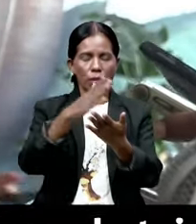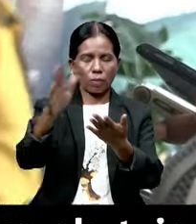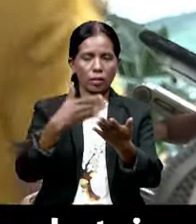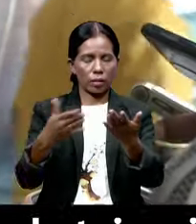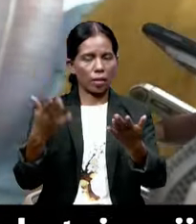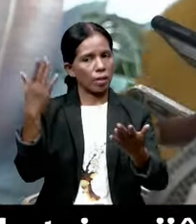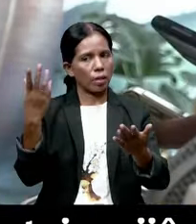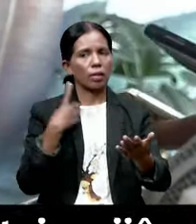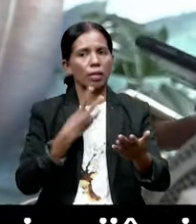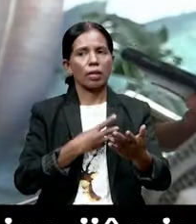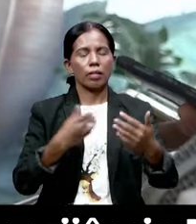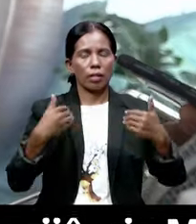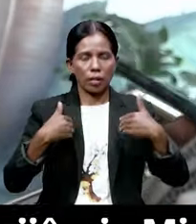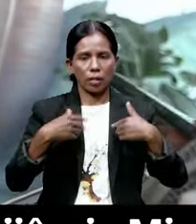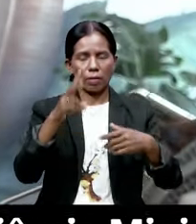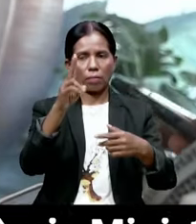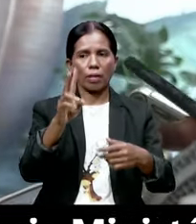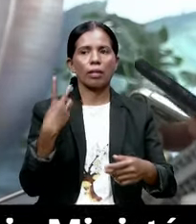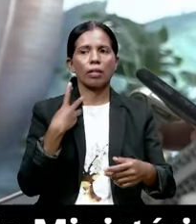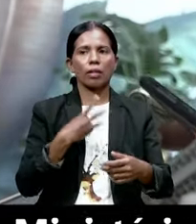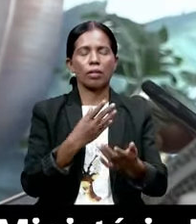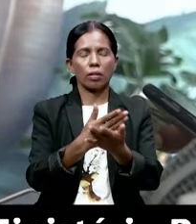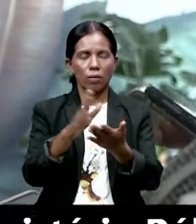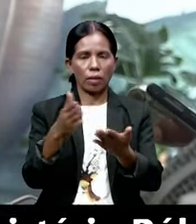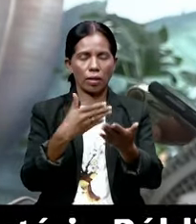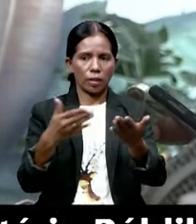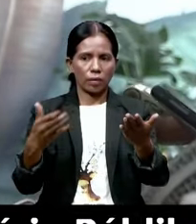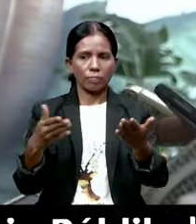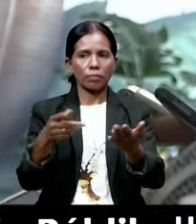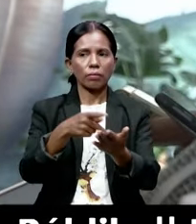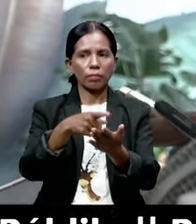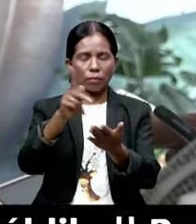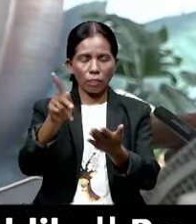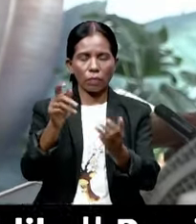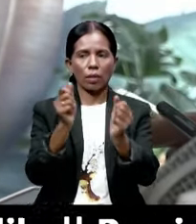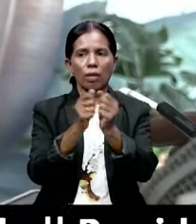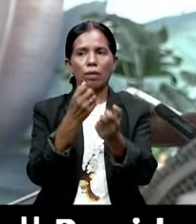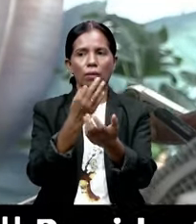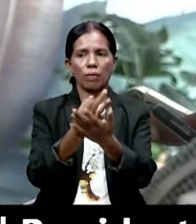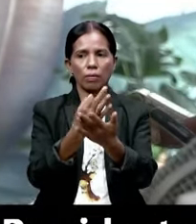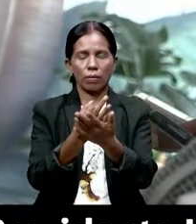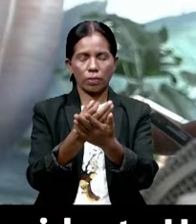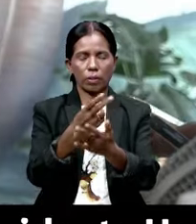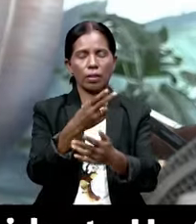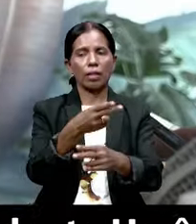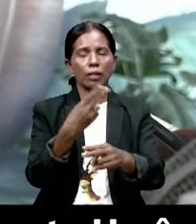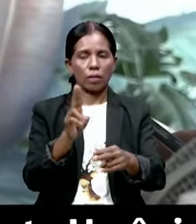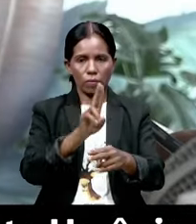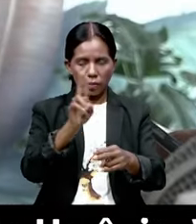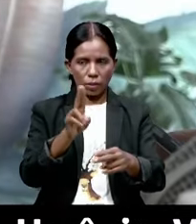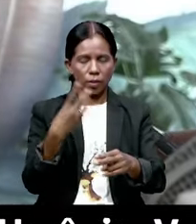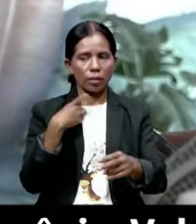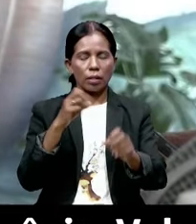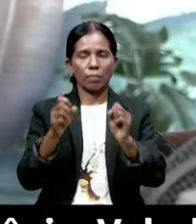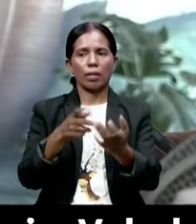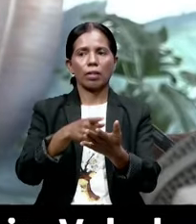nebakari ita ya opção rua ita sosa sasan selu ho osan osan ida fisiku ou ita bele selu